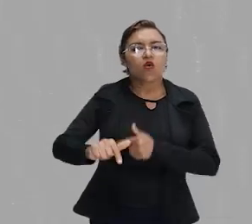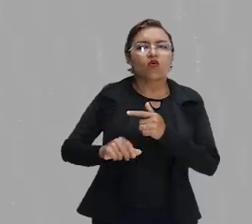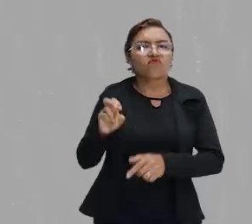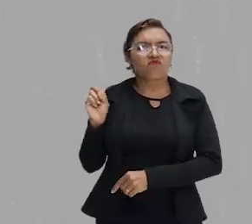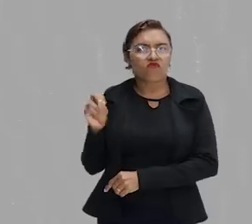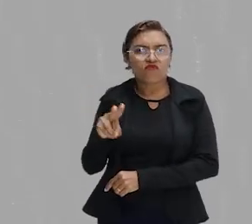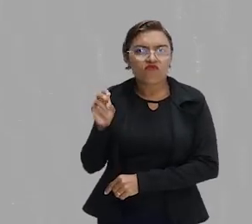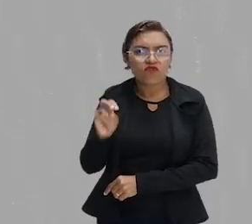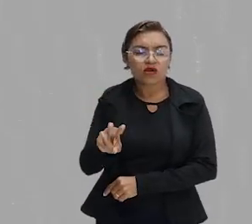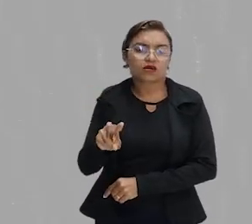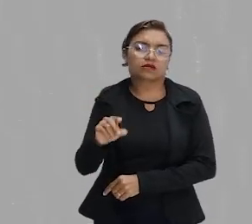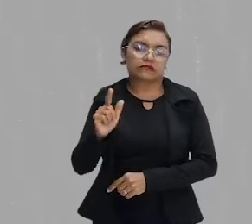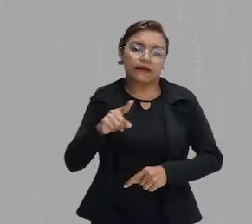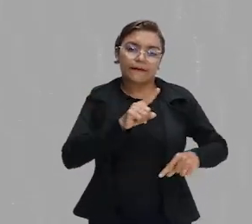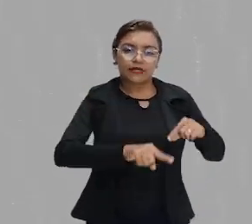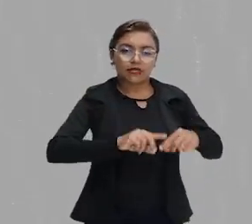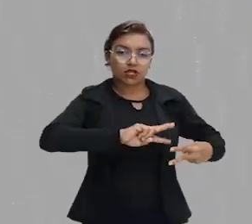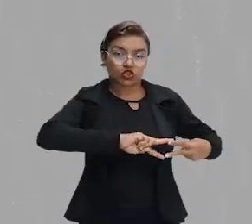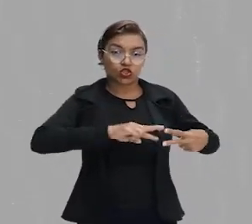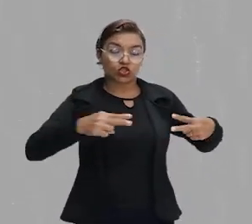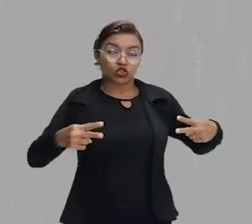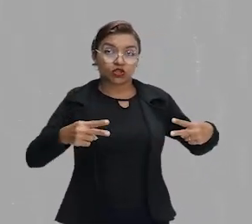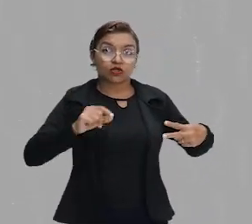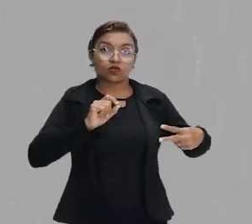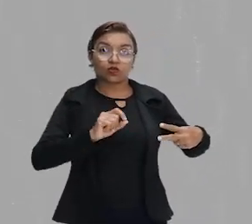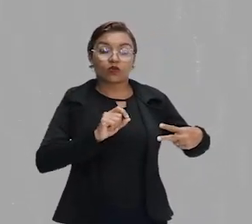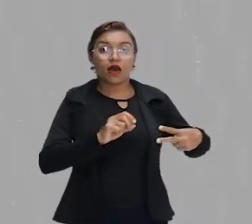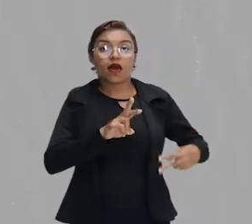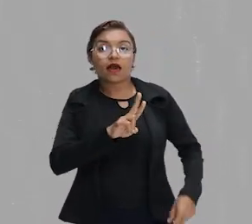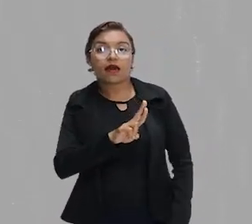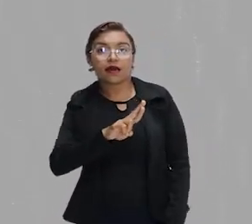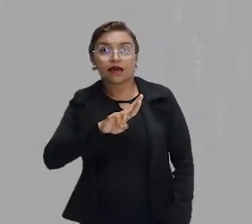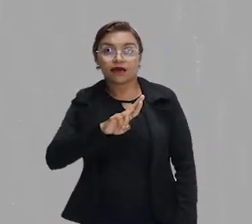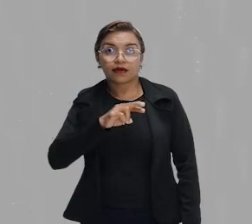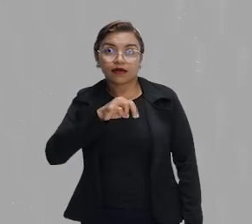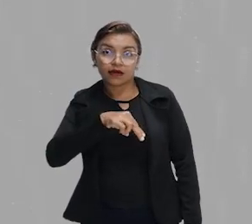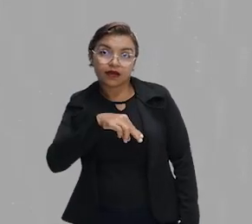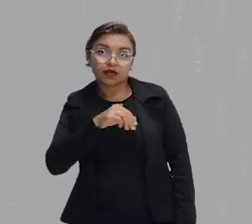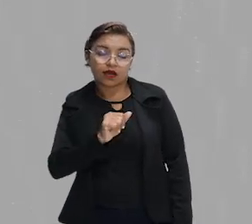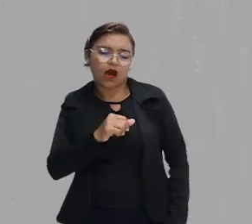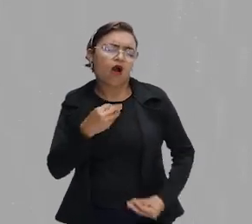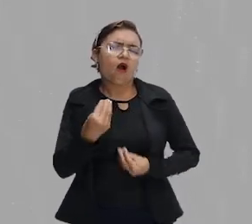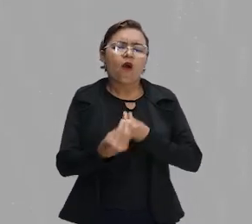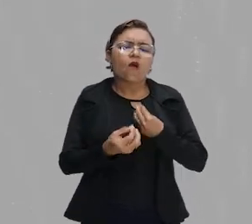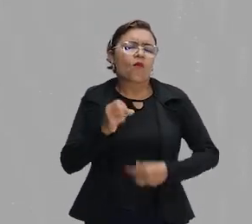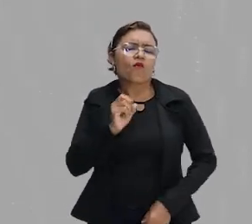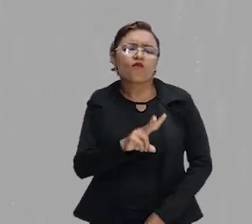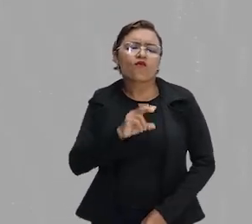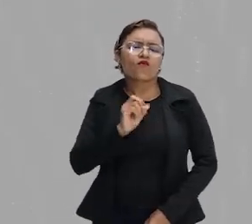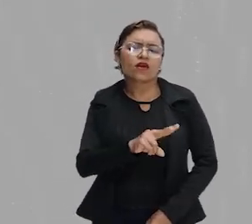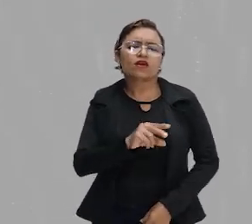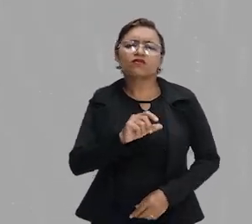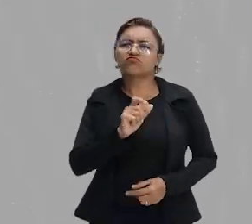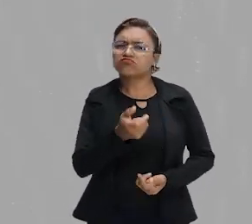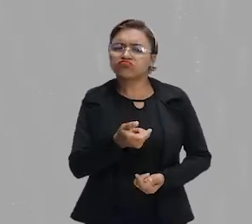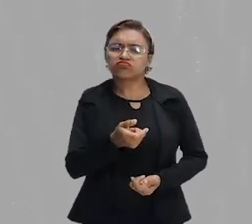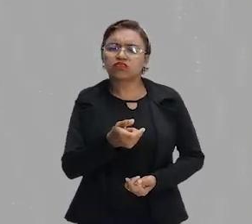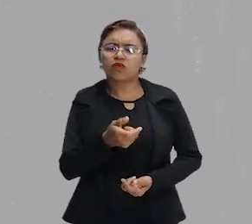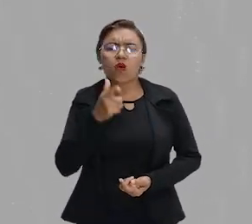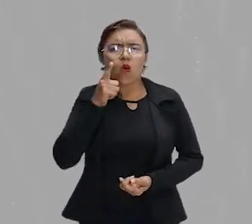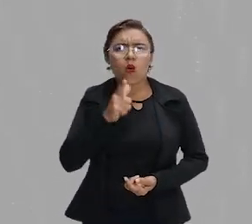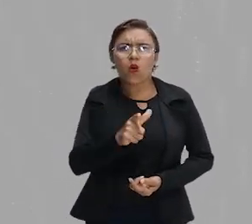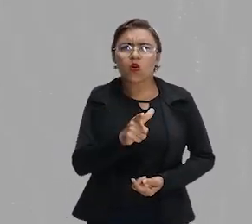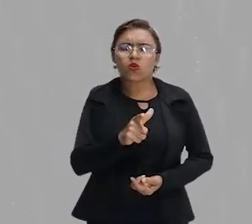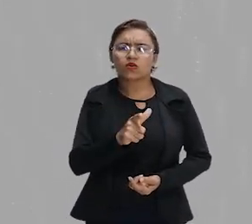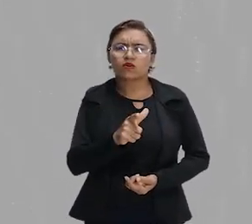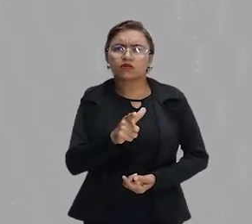que possuem como material genético a molécula de RNA. E aí, como é que esse vírus consegue